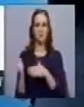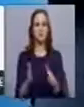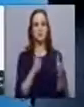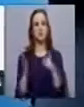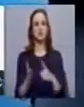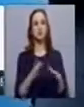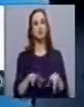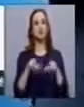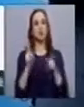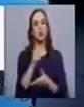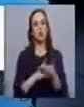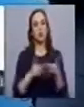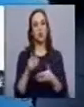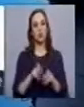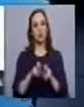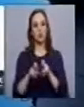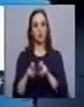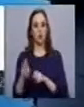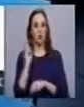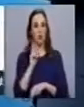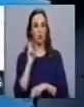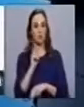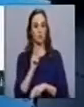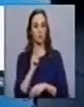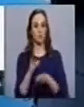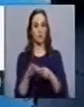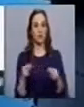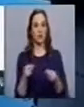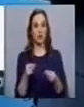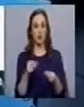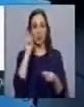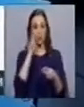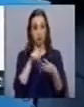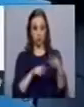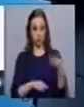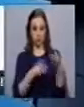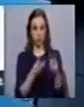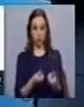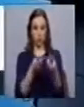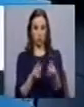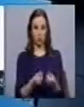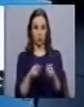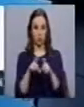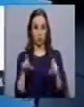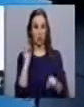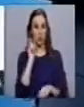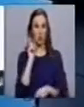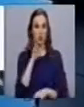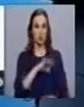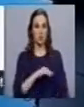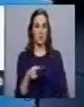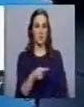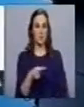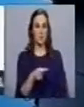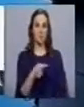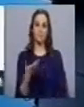económico, competitividade e inflação. De acordo com esses valores, feitas as contas para os empresários, o valor do salário mínimo seriam